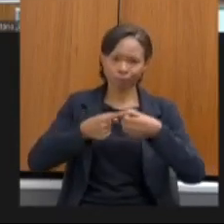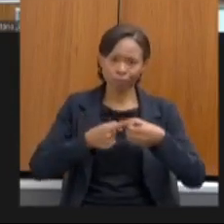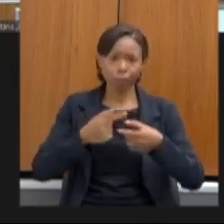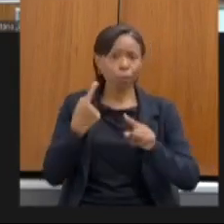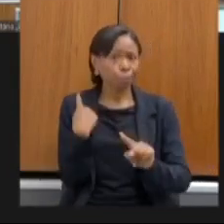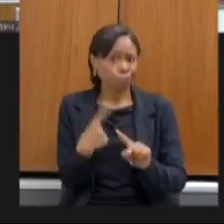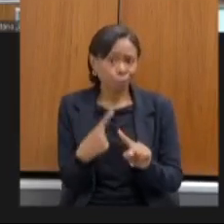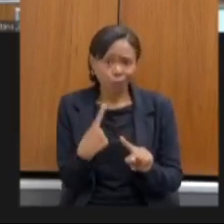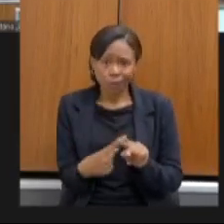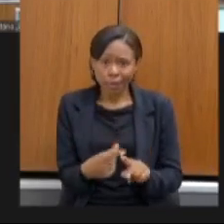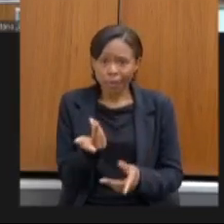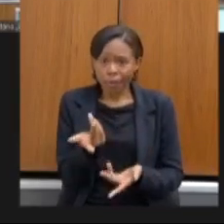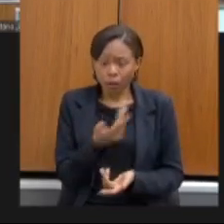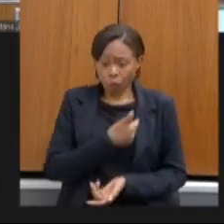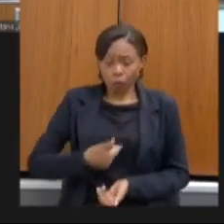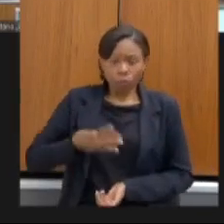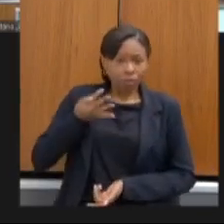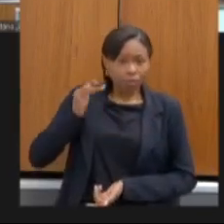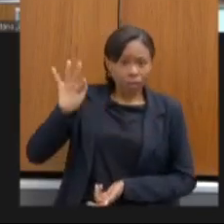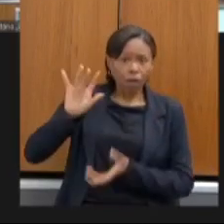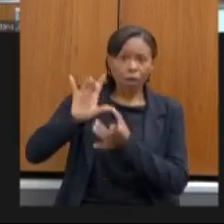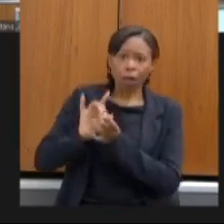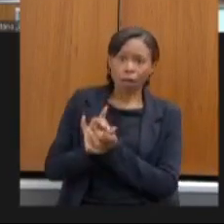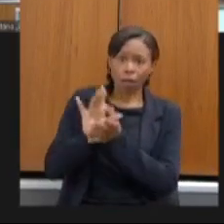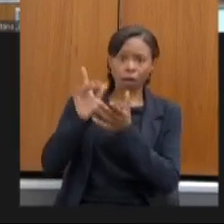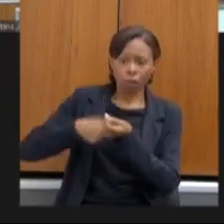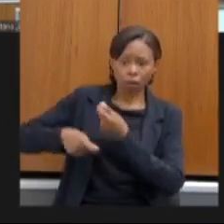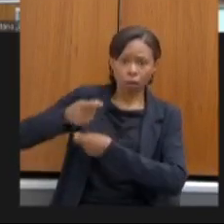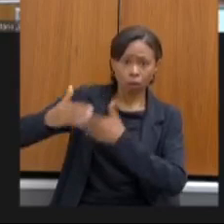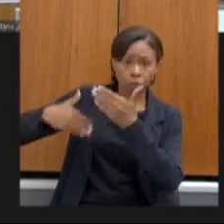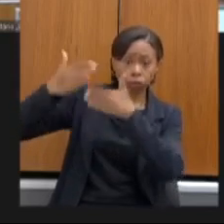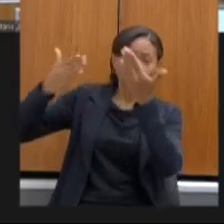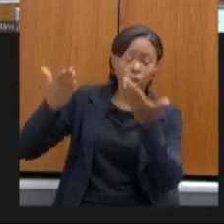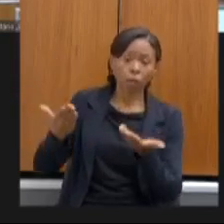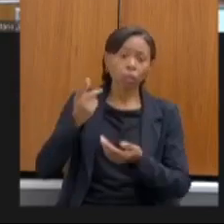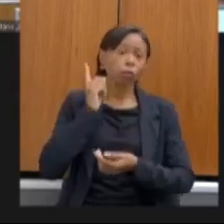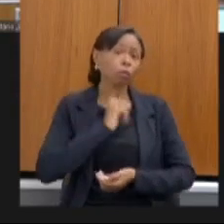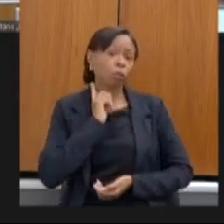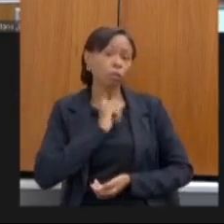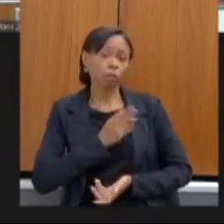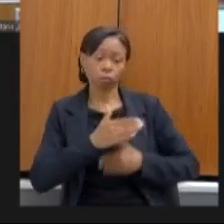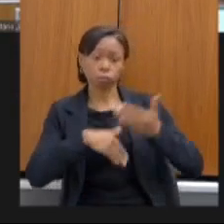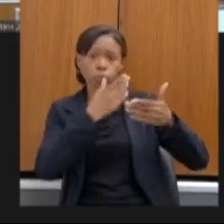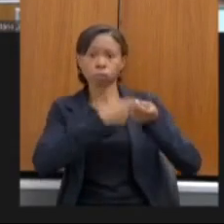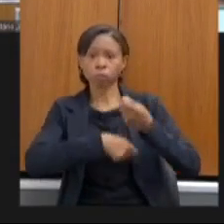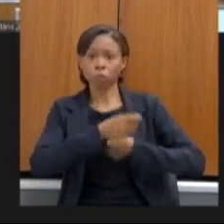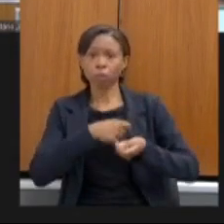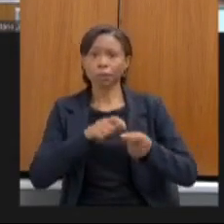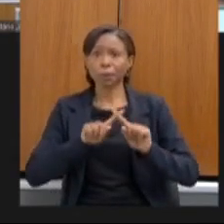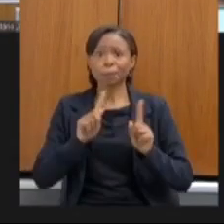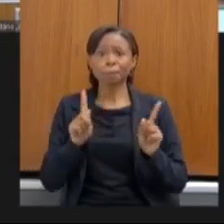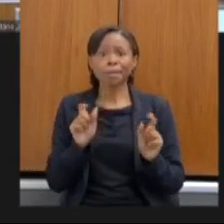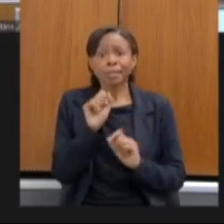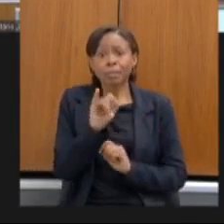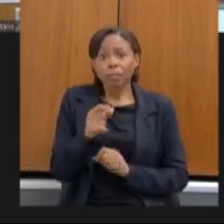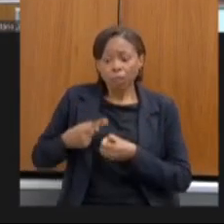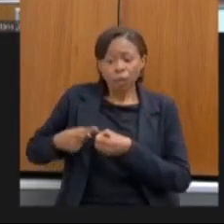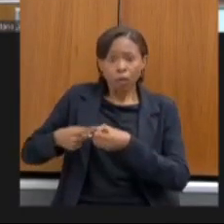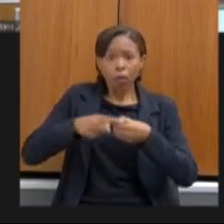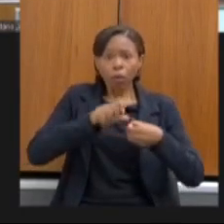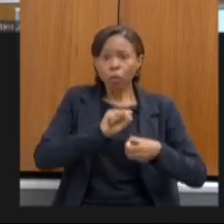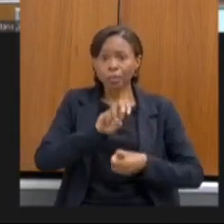nada o governo federal evoluir na Liberdade Econômica o estado evoluir na Liberdade econômica e os 853